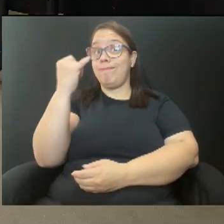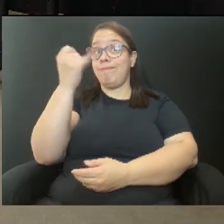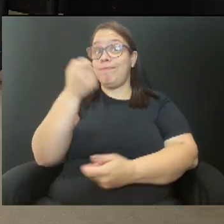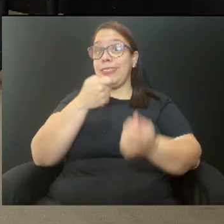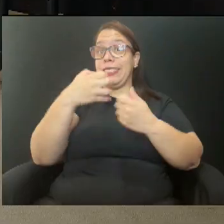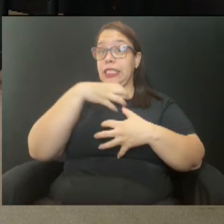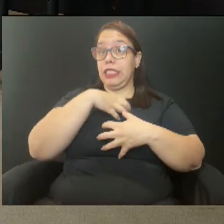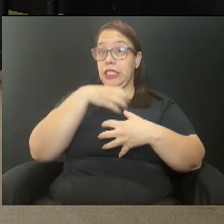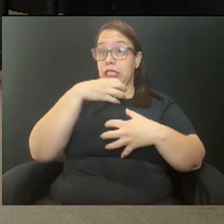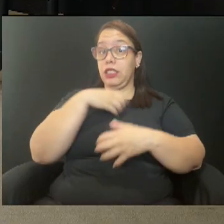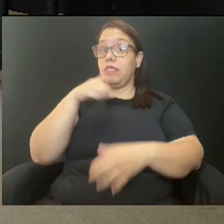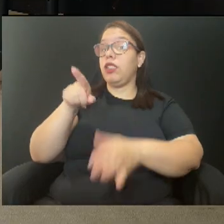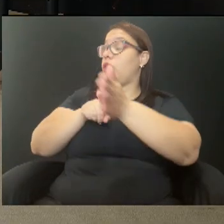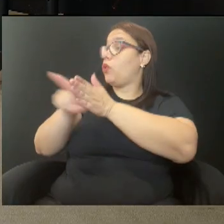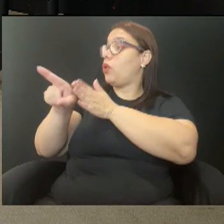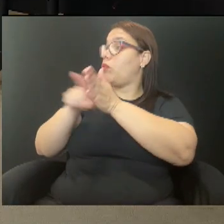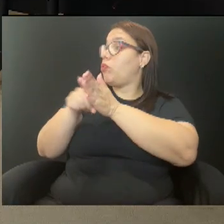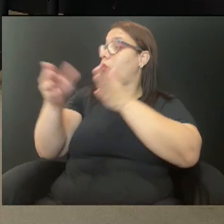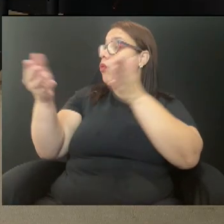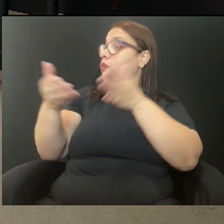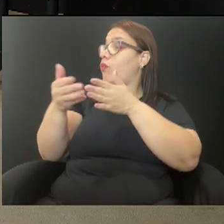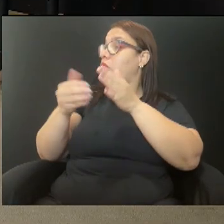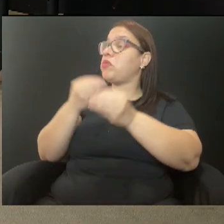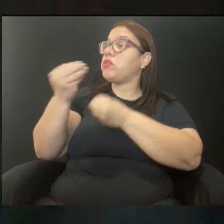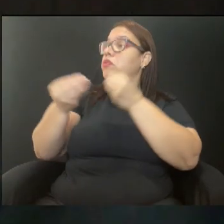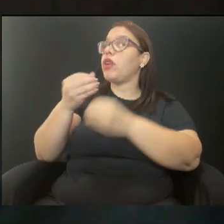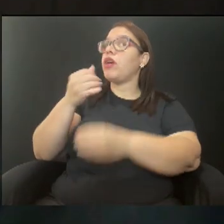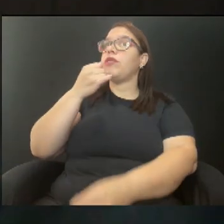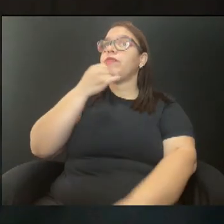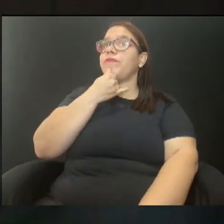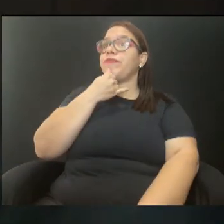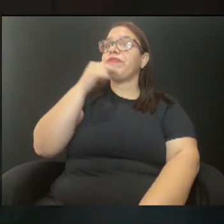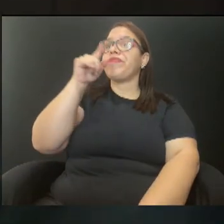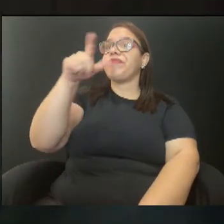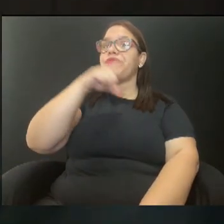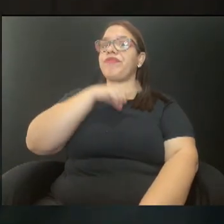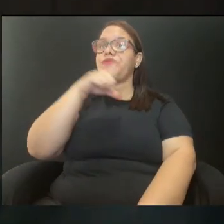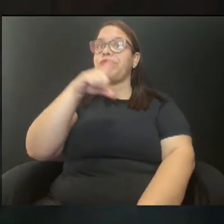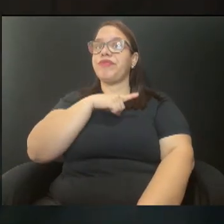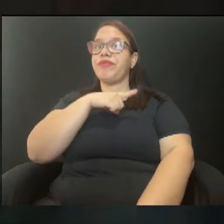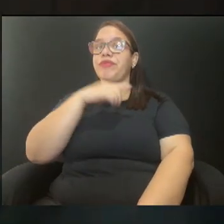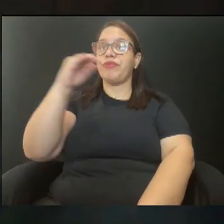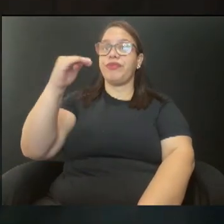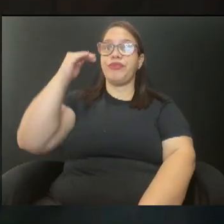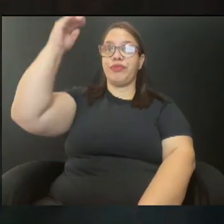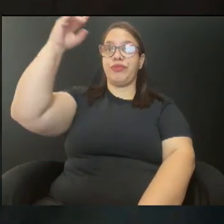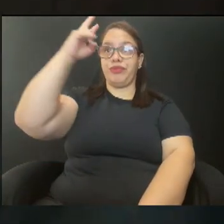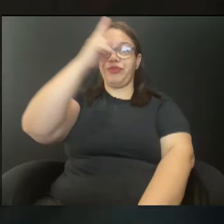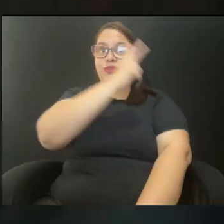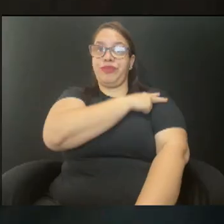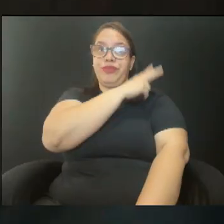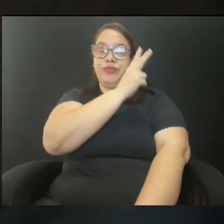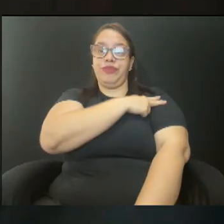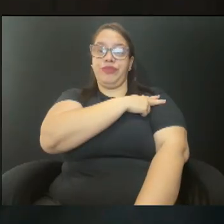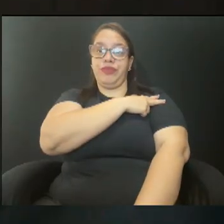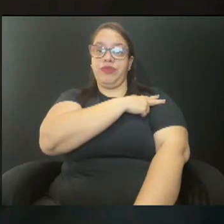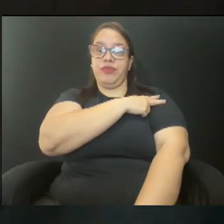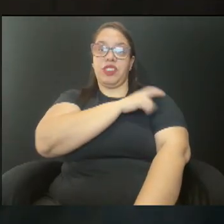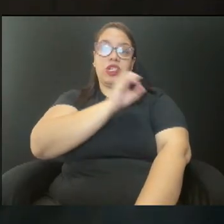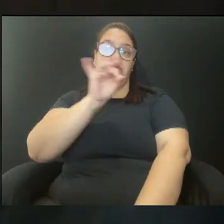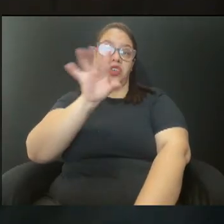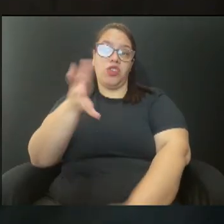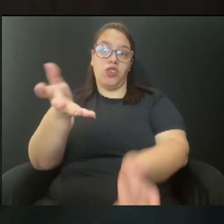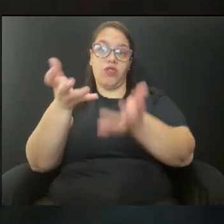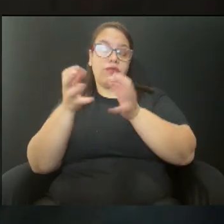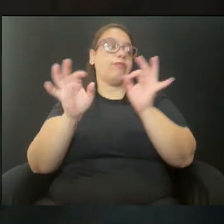perguntar agora, porque de repente a frustração é você ter um superior que nem sempre você vai fazer só o que você quer. Perfeito. Você tem que